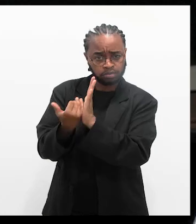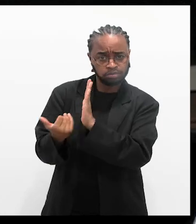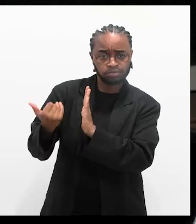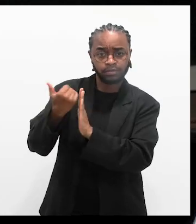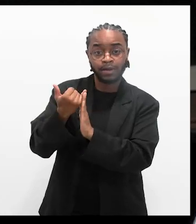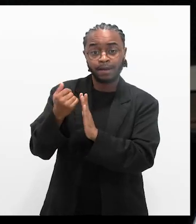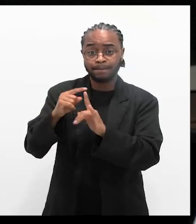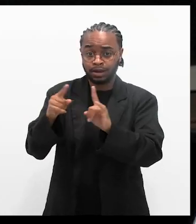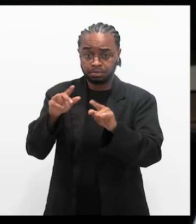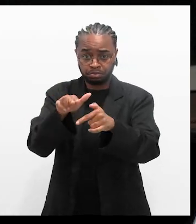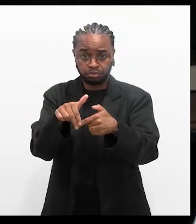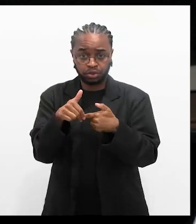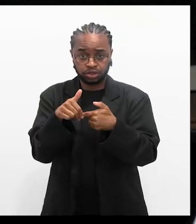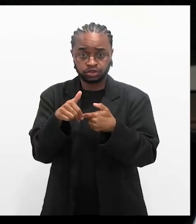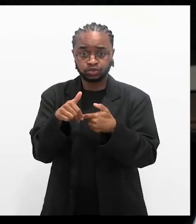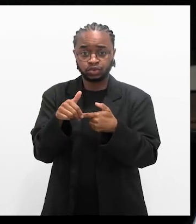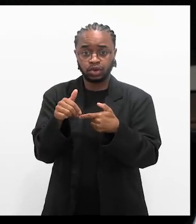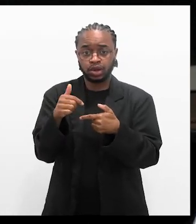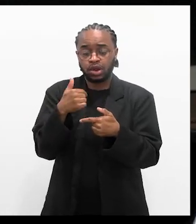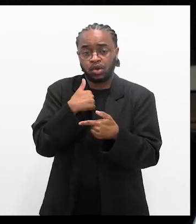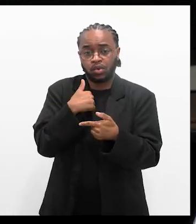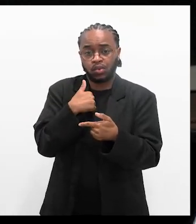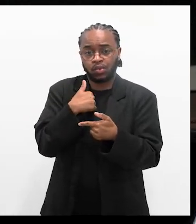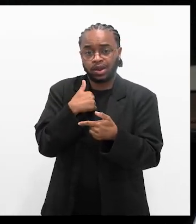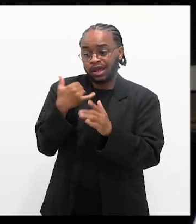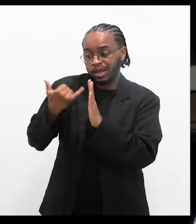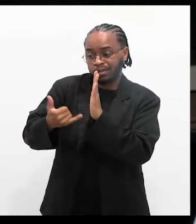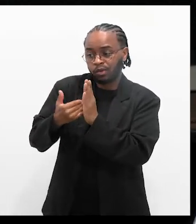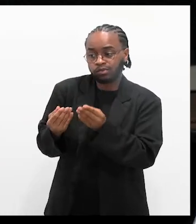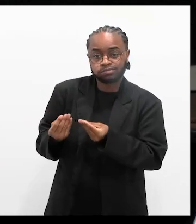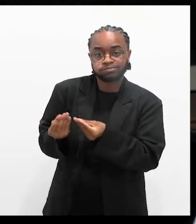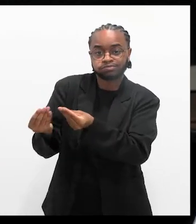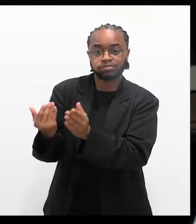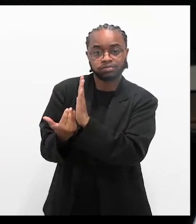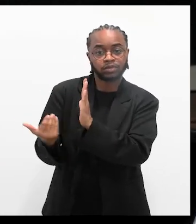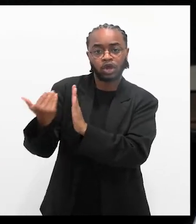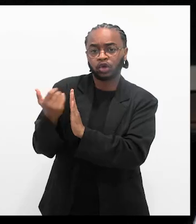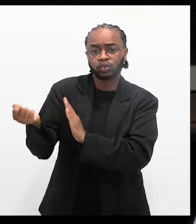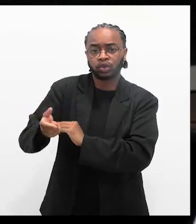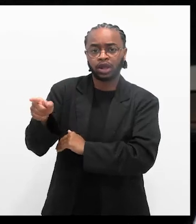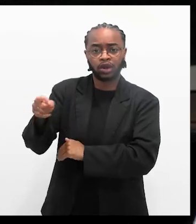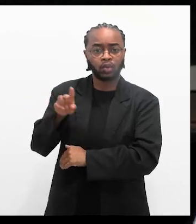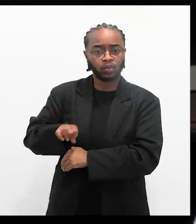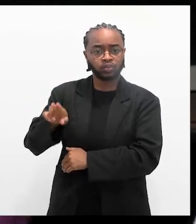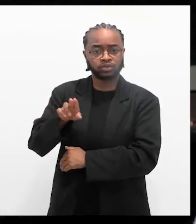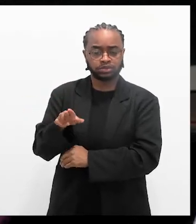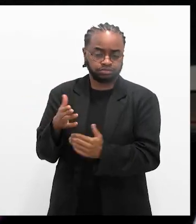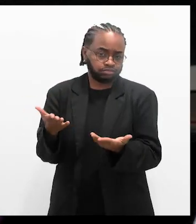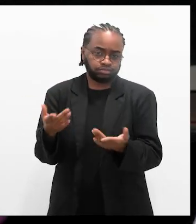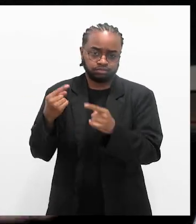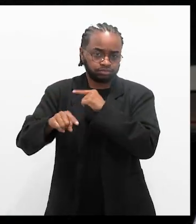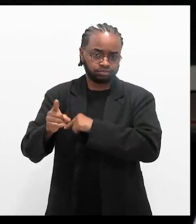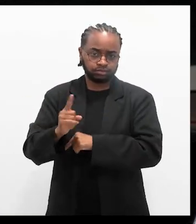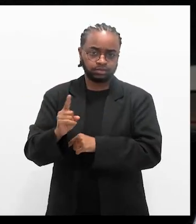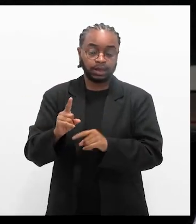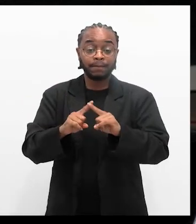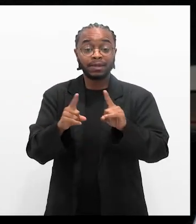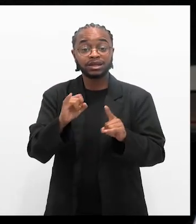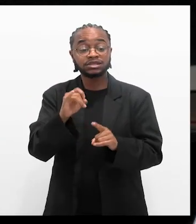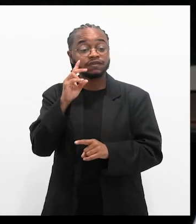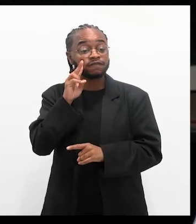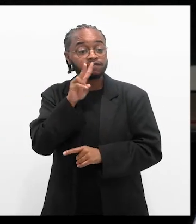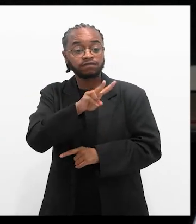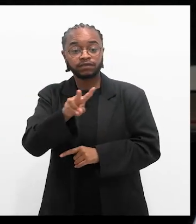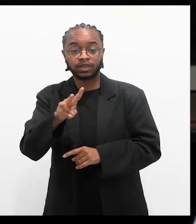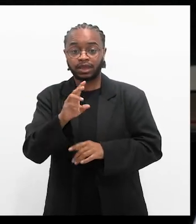mais consumidora, mas não é por isso que eu vou tirar mais impostos do que ela consome. Não é isso? E aí, quando você